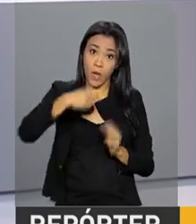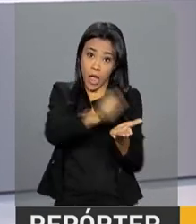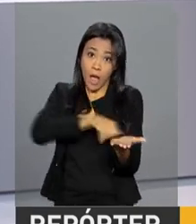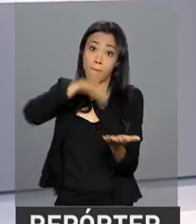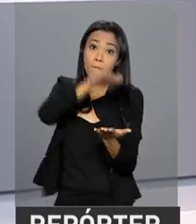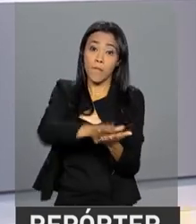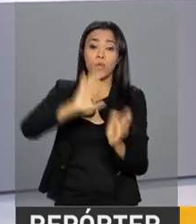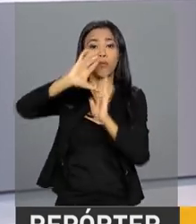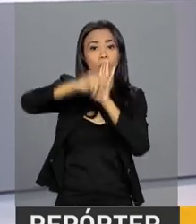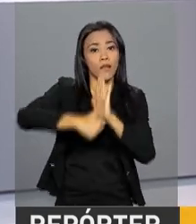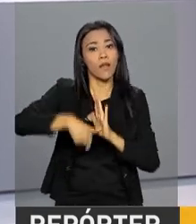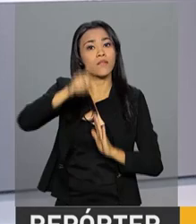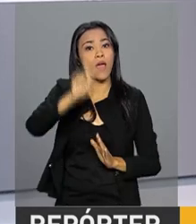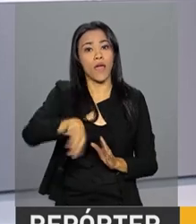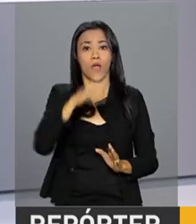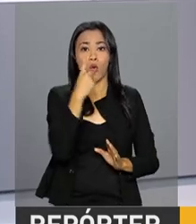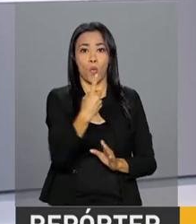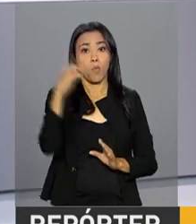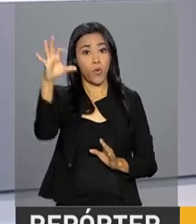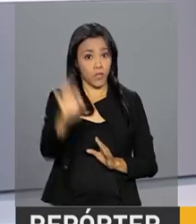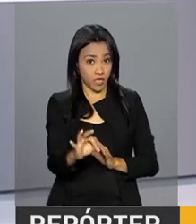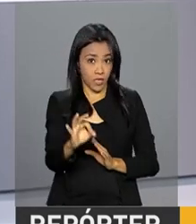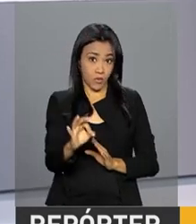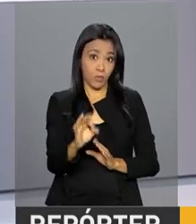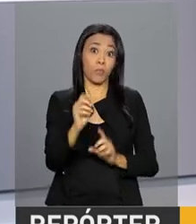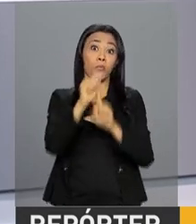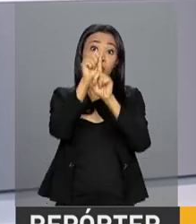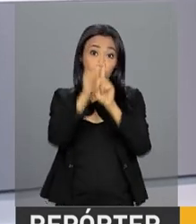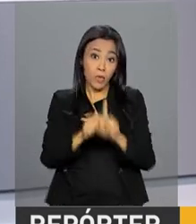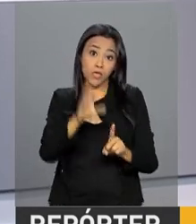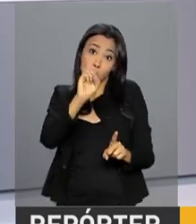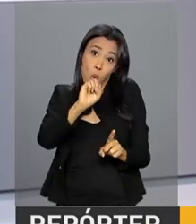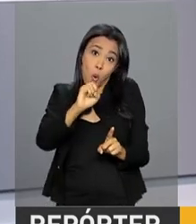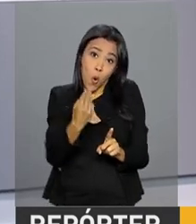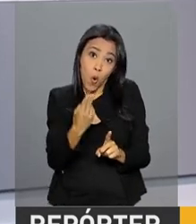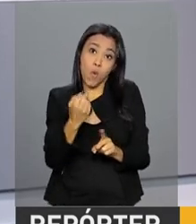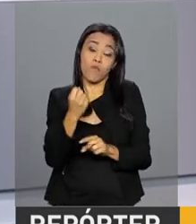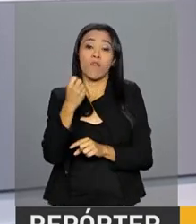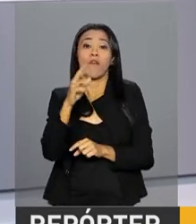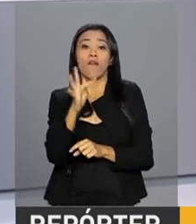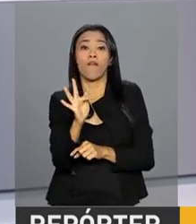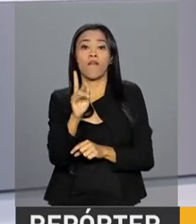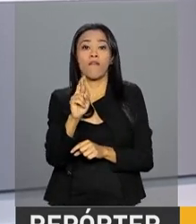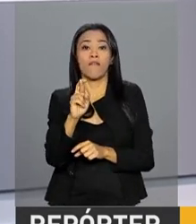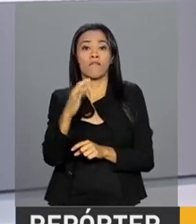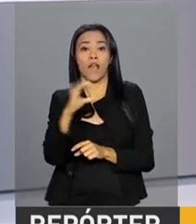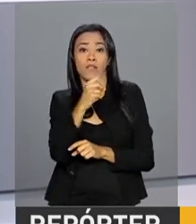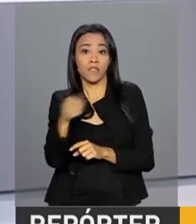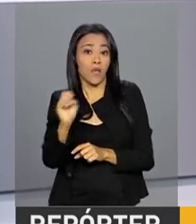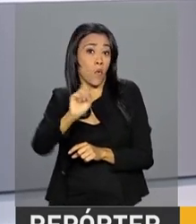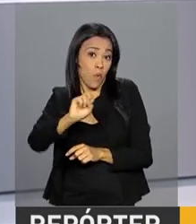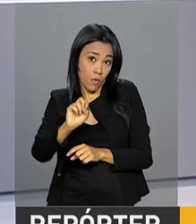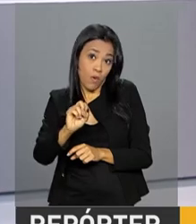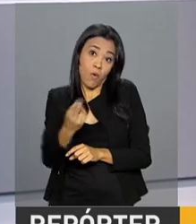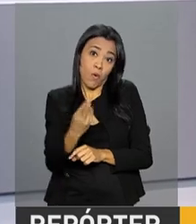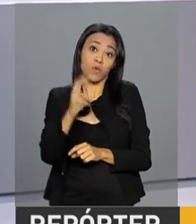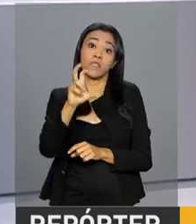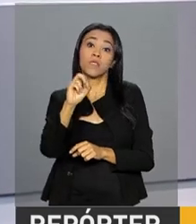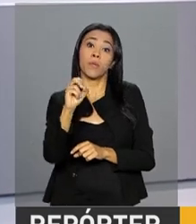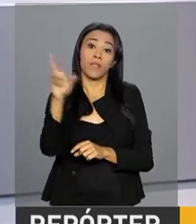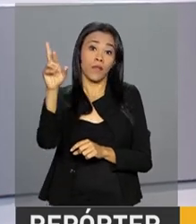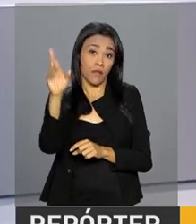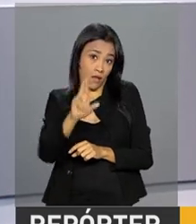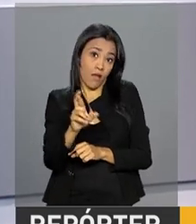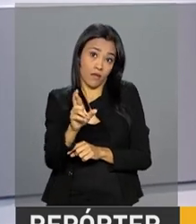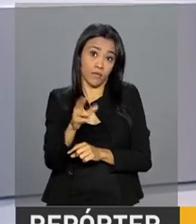por atraso é de 1% ao mês ou fração sobre o imposto devido ou 50 reais prevalecendo o